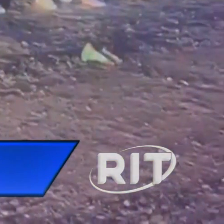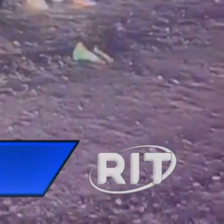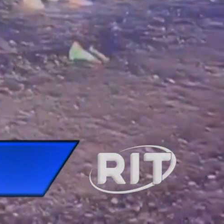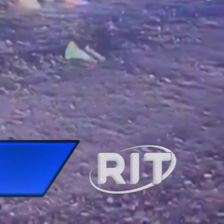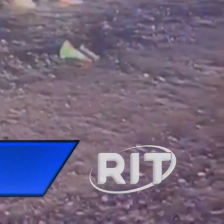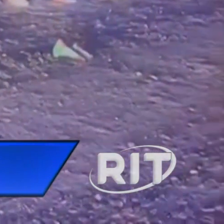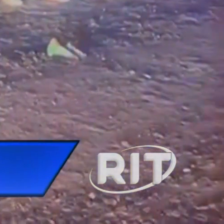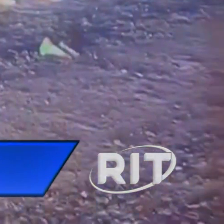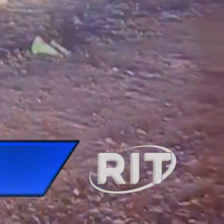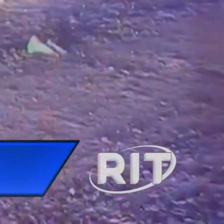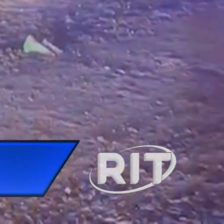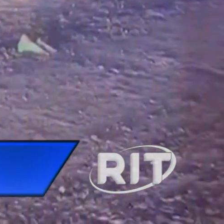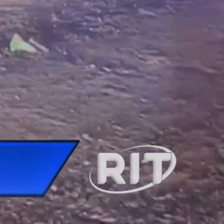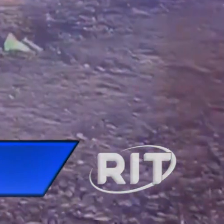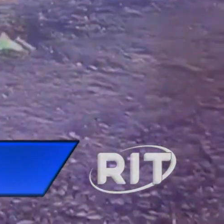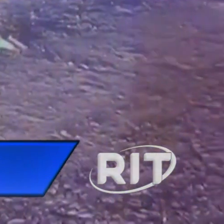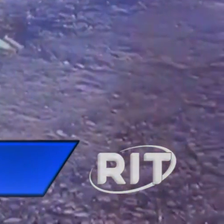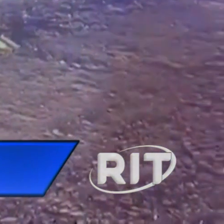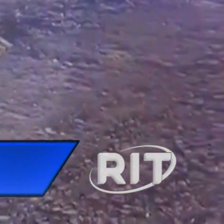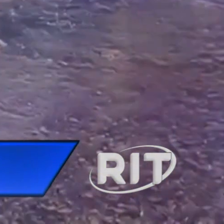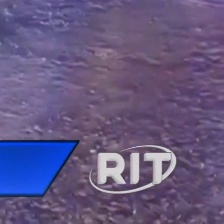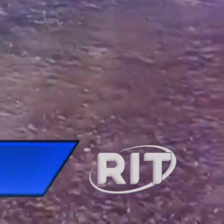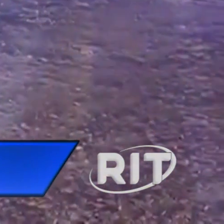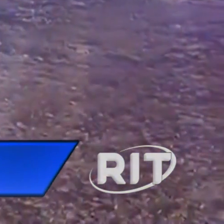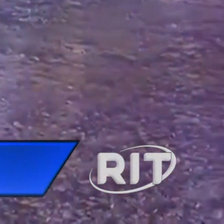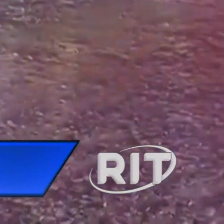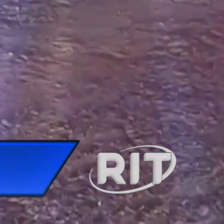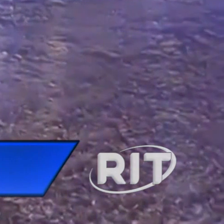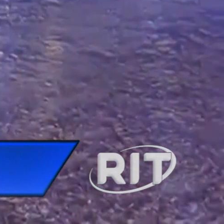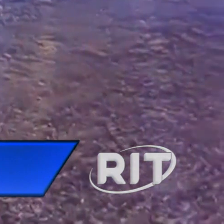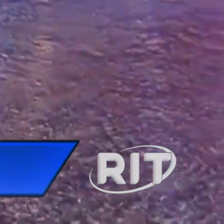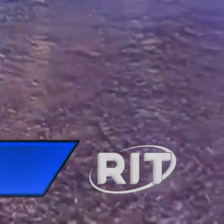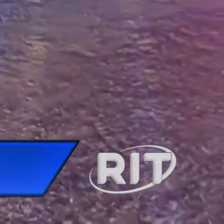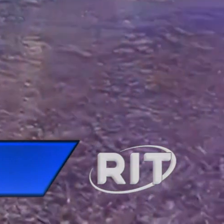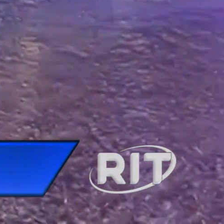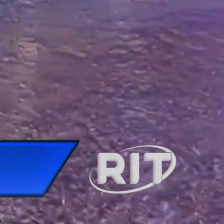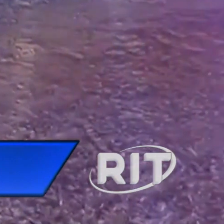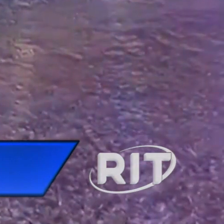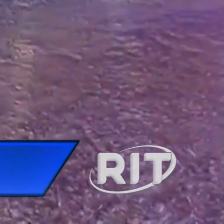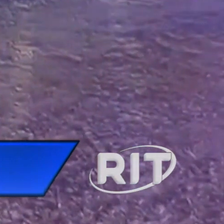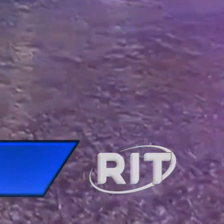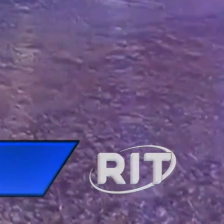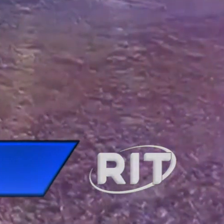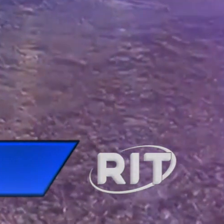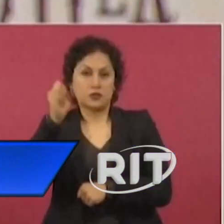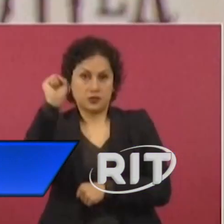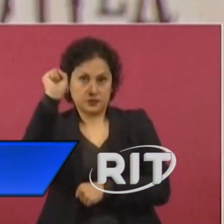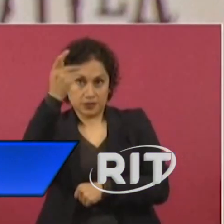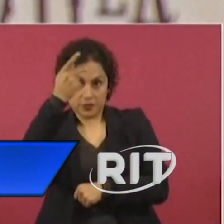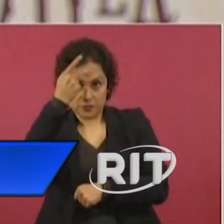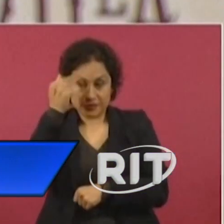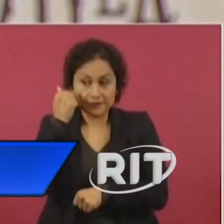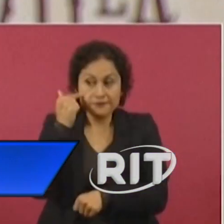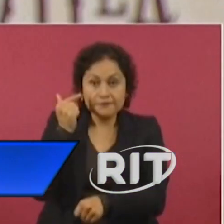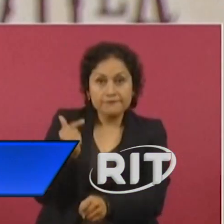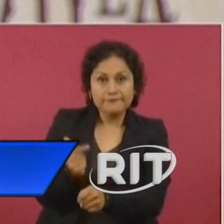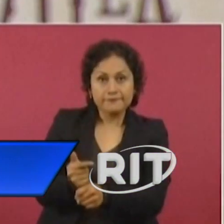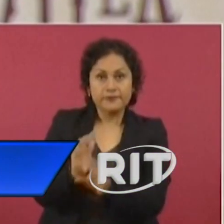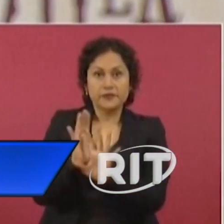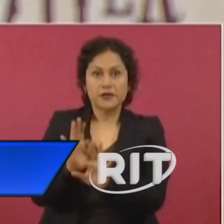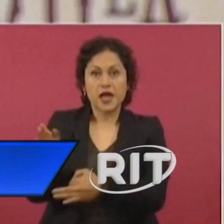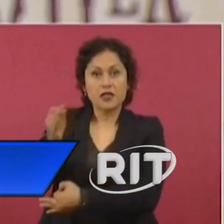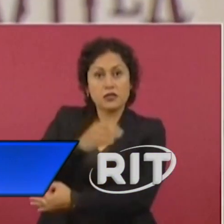nas fronteiras dos estados de São Luís Potosí e Nuevo León. Outras 9 pessoas já haviam sido resgatadas na segunda-feira. Todos foram